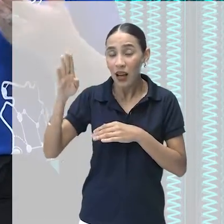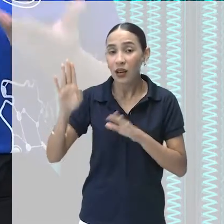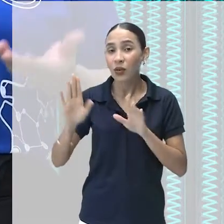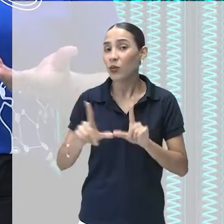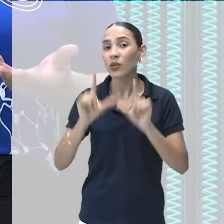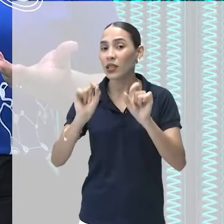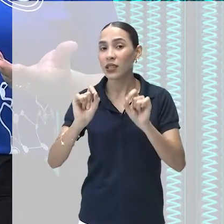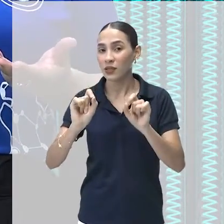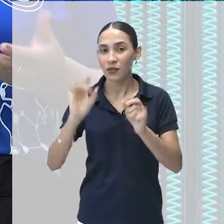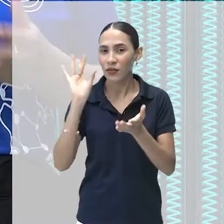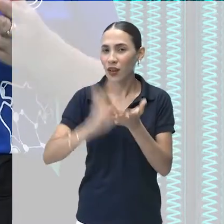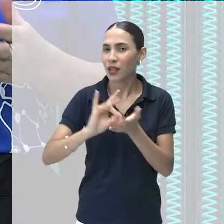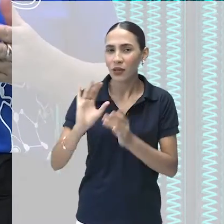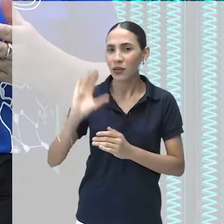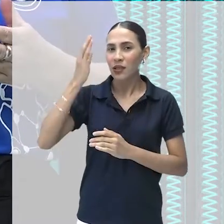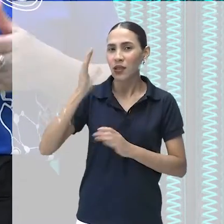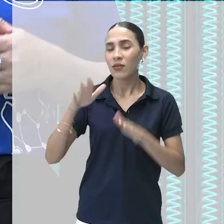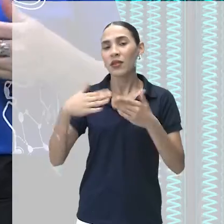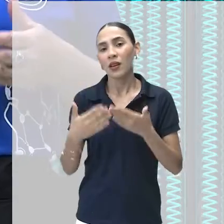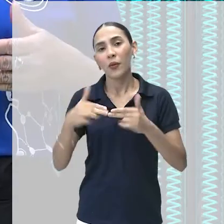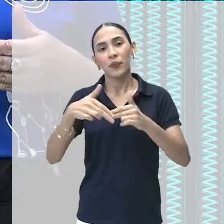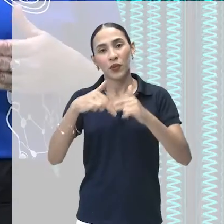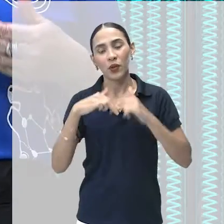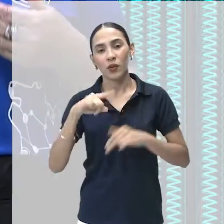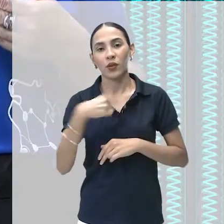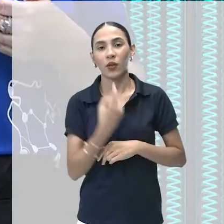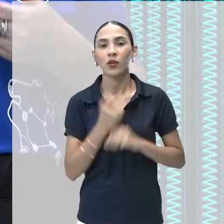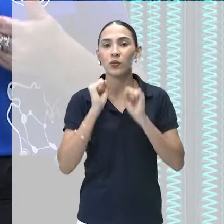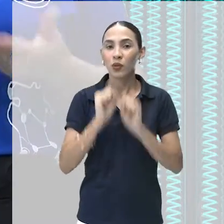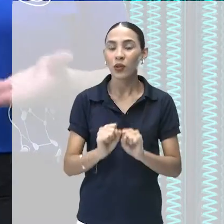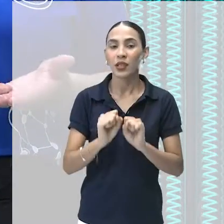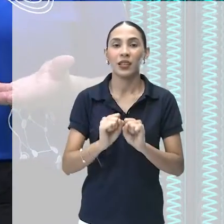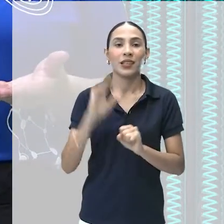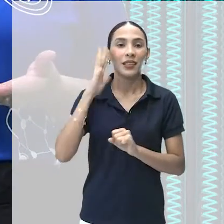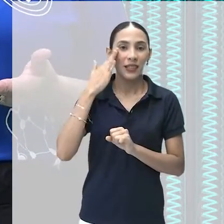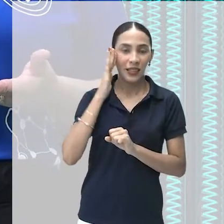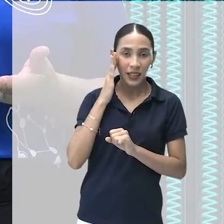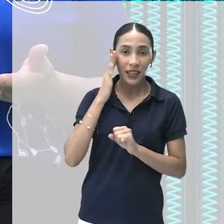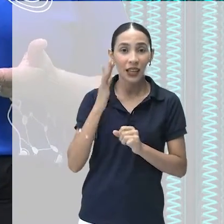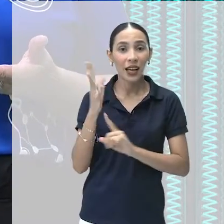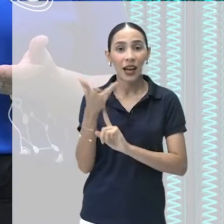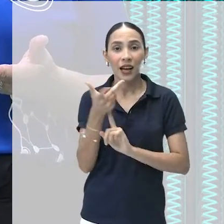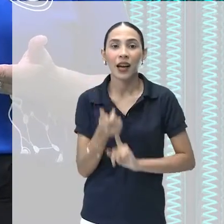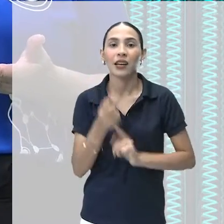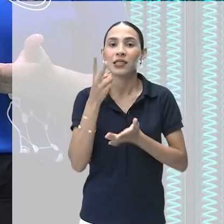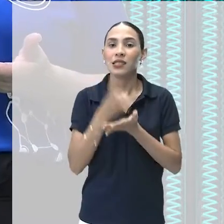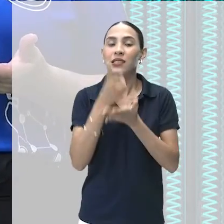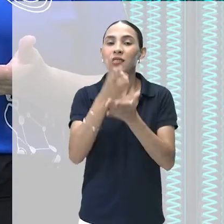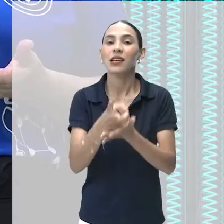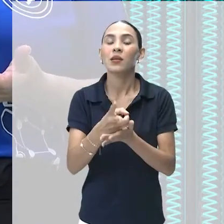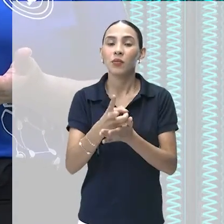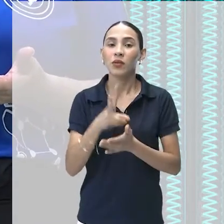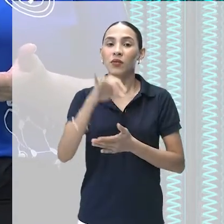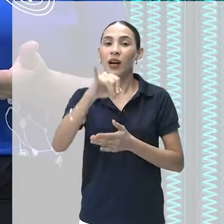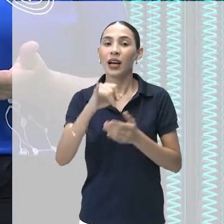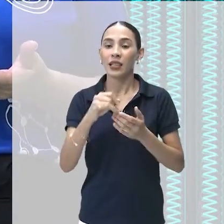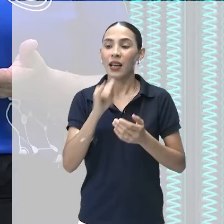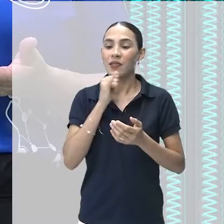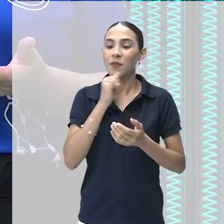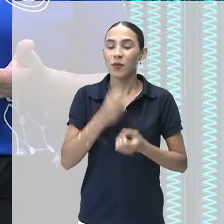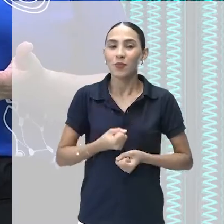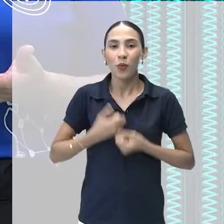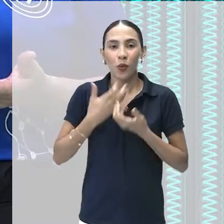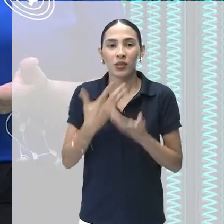O que estava acontecendo? Então, só assim nós vamos poder entender. Então, a arte, ela sempre, eu digo que ela sempre fala